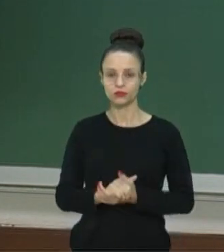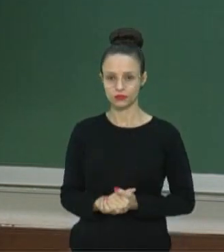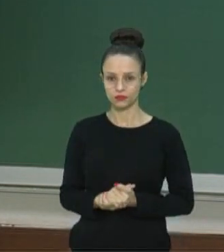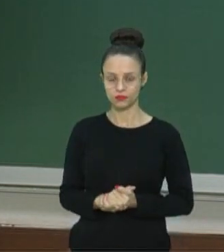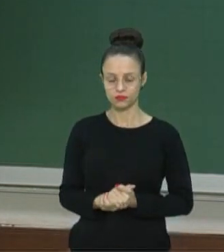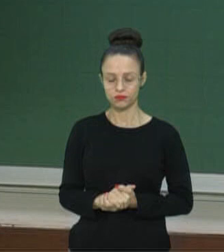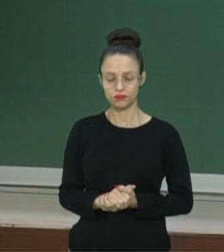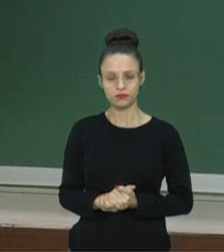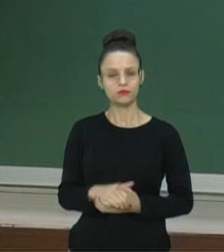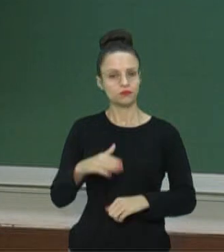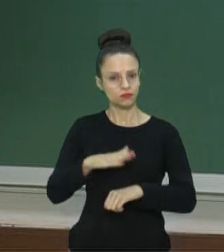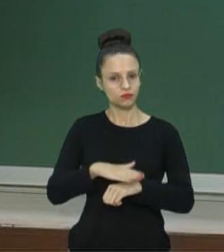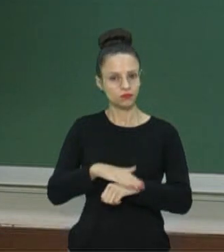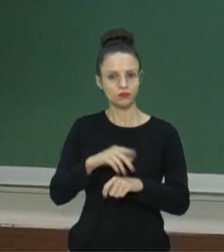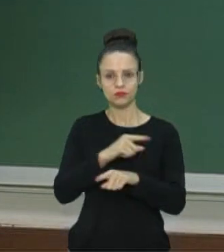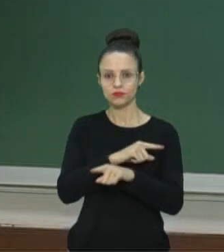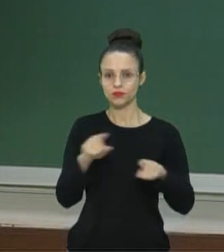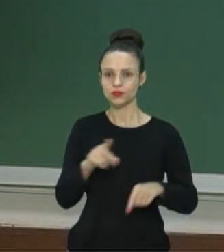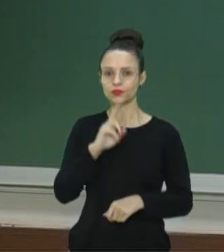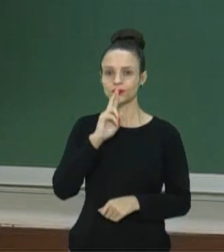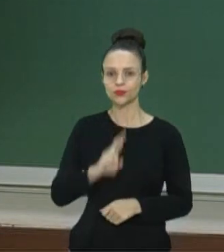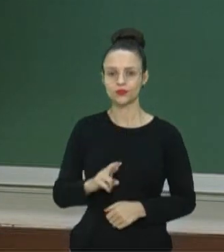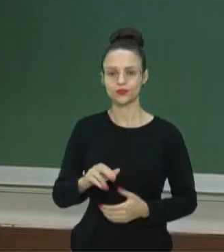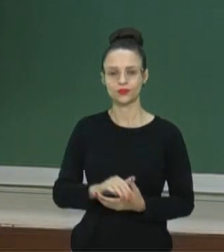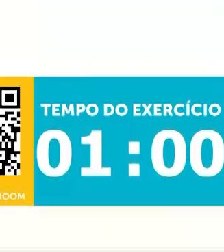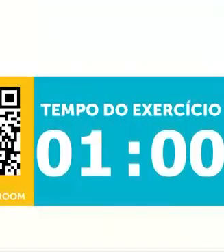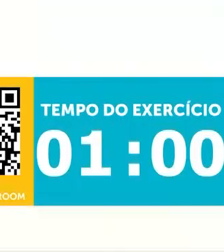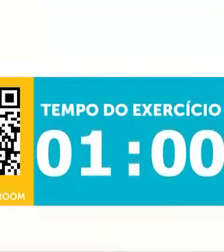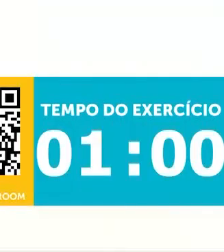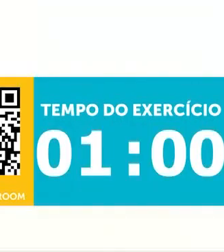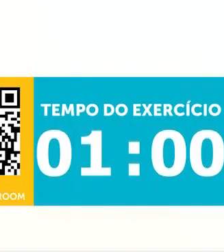Um tempinho para vocês responderem.